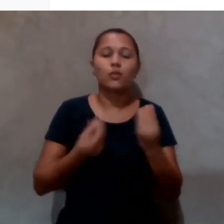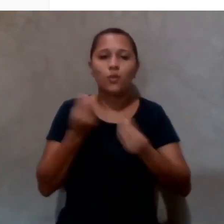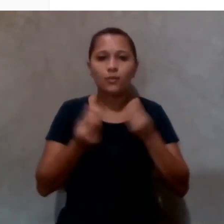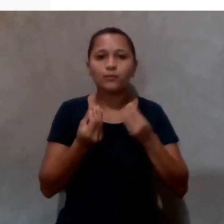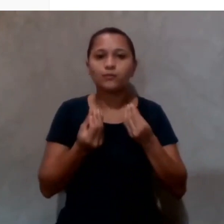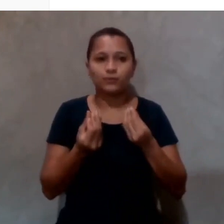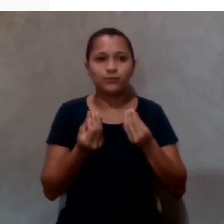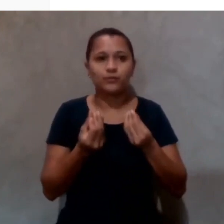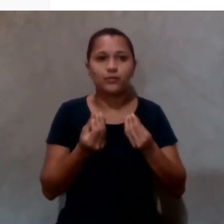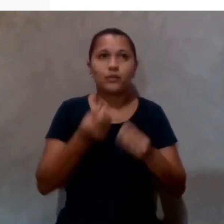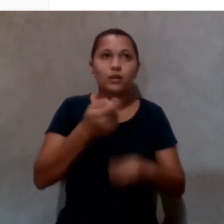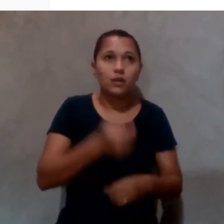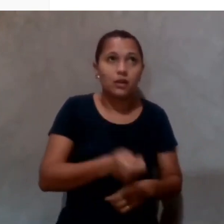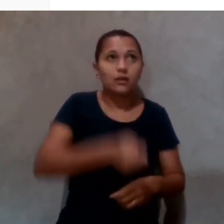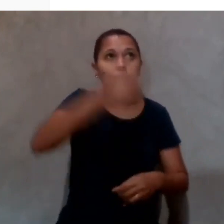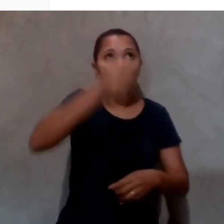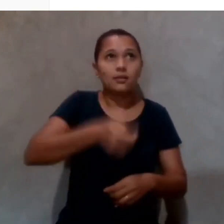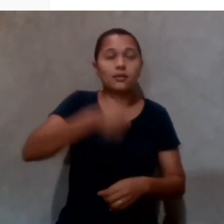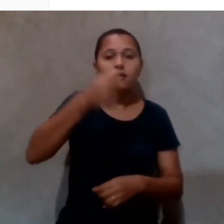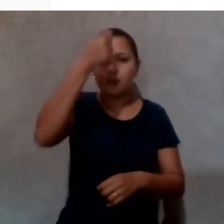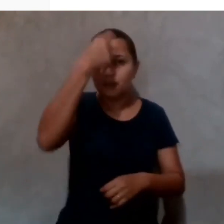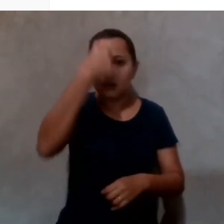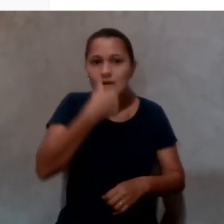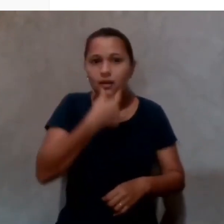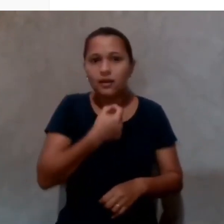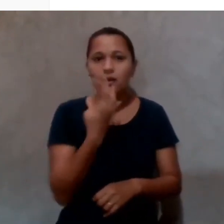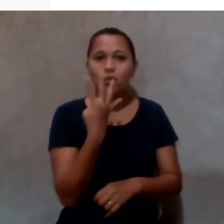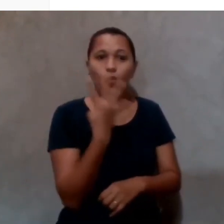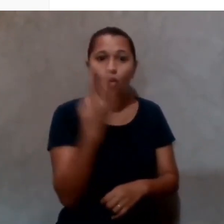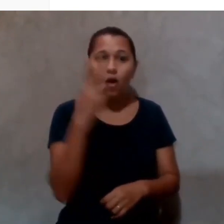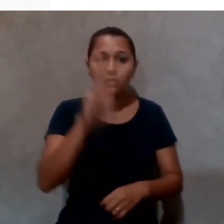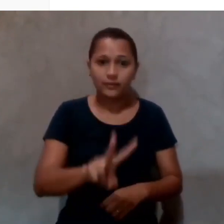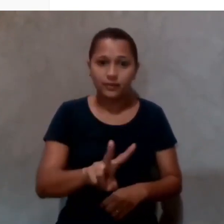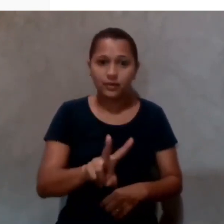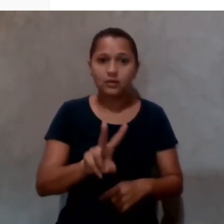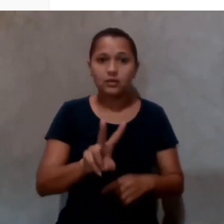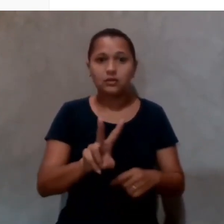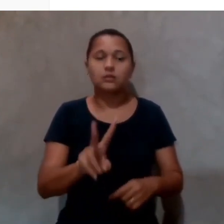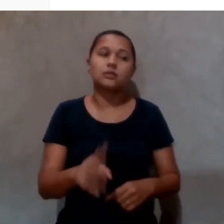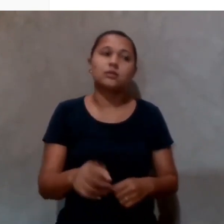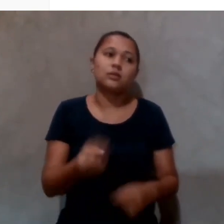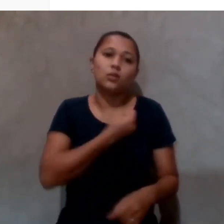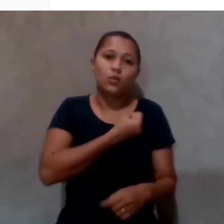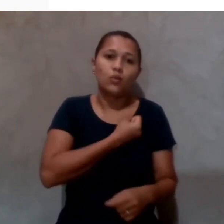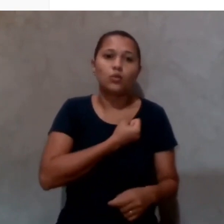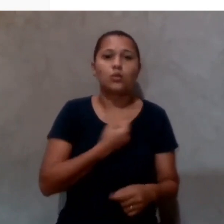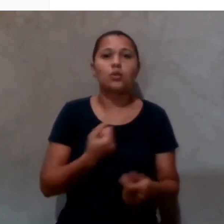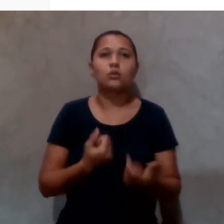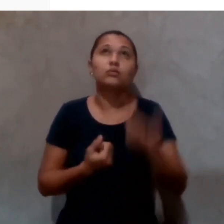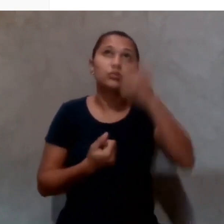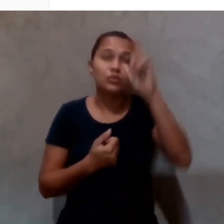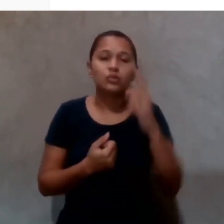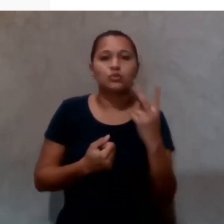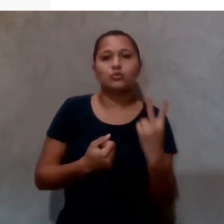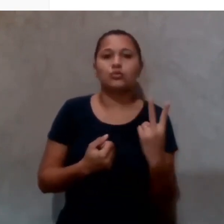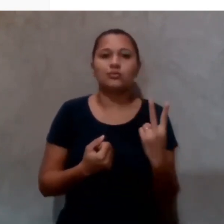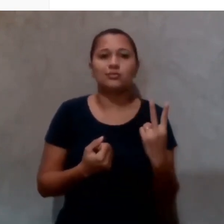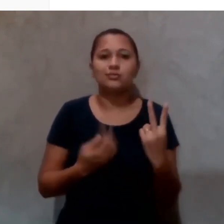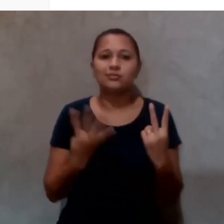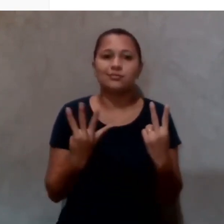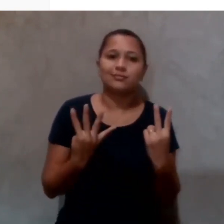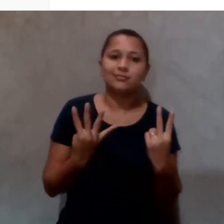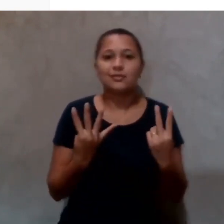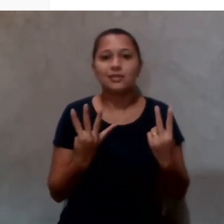observe que nesse agrupamento eu tenho um elemento que se repete 4 vezes e um outro que se repete 2 vezes.